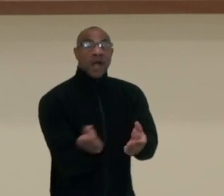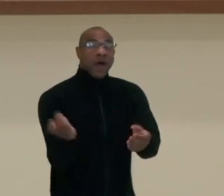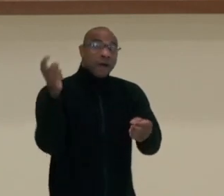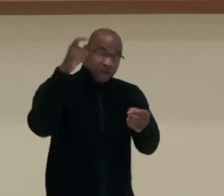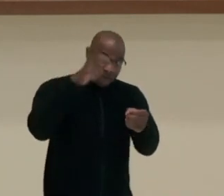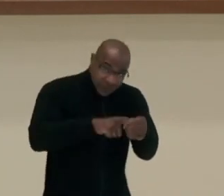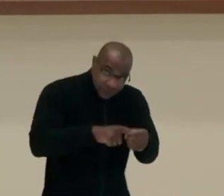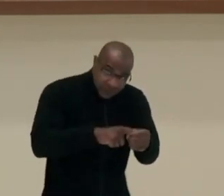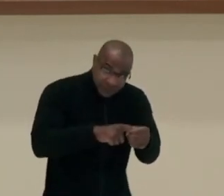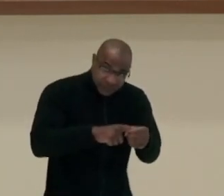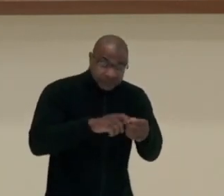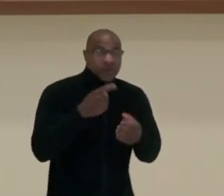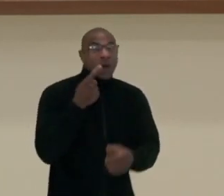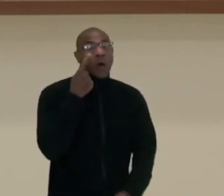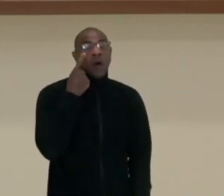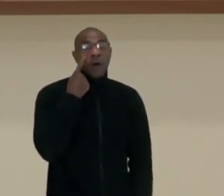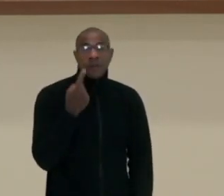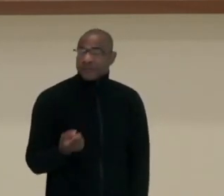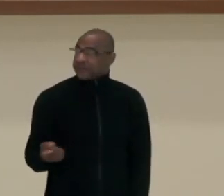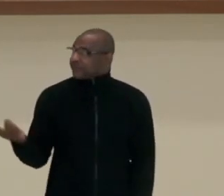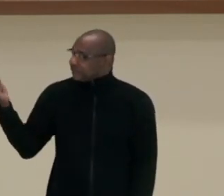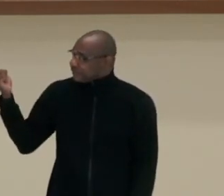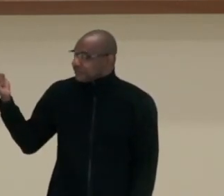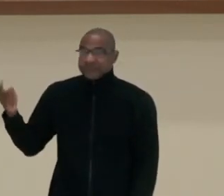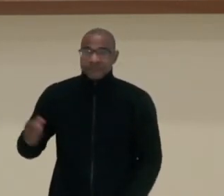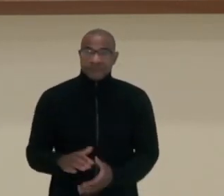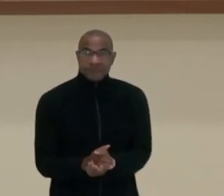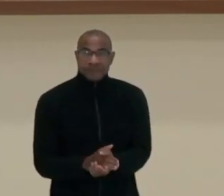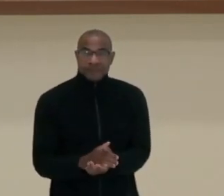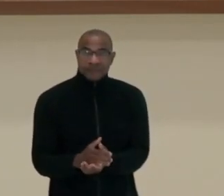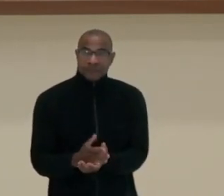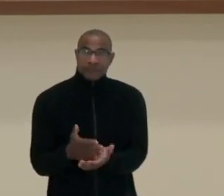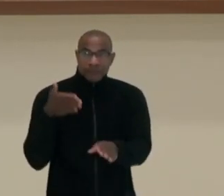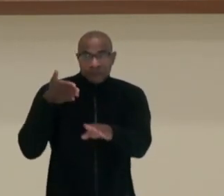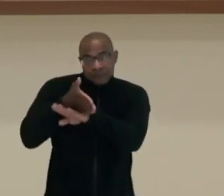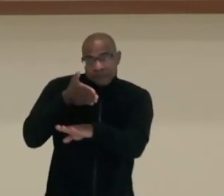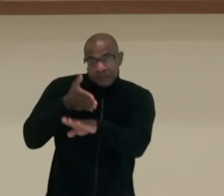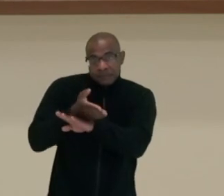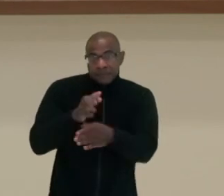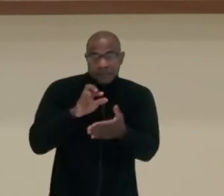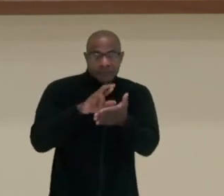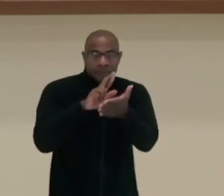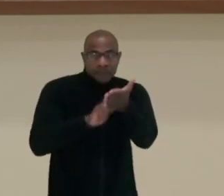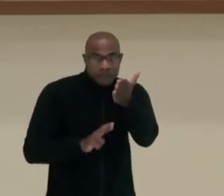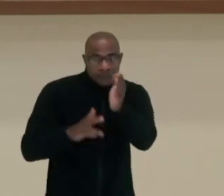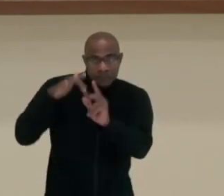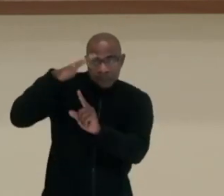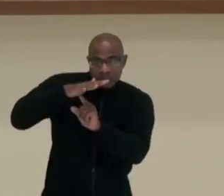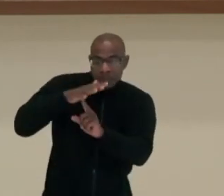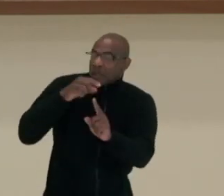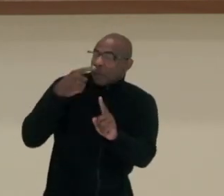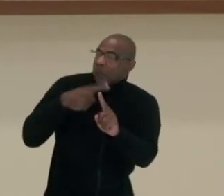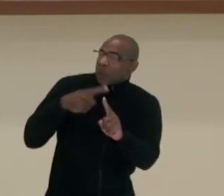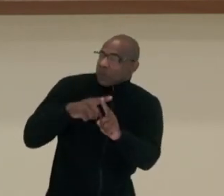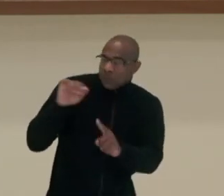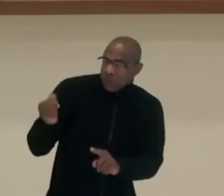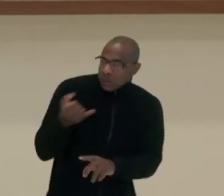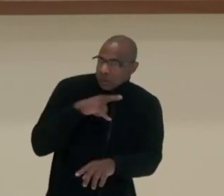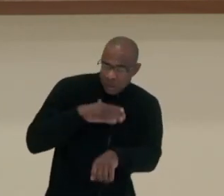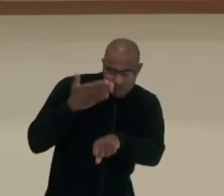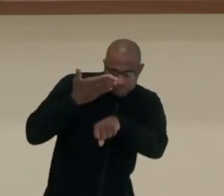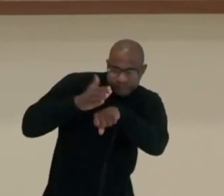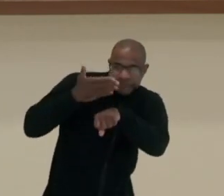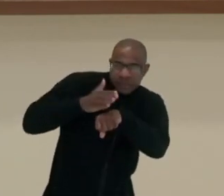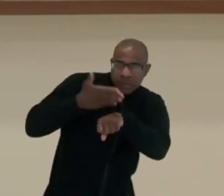Voltei e veja, estamos acessando o Redação Paraná. Por que é importante você ter esse treinamento no